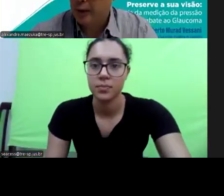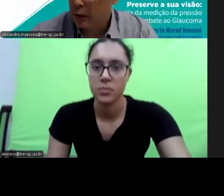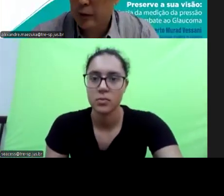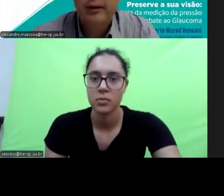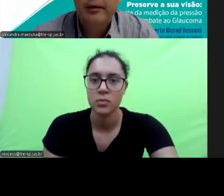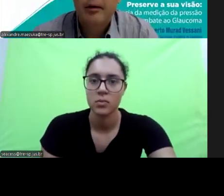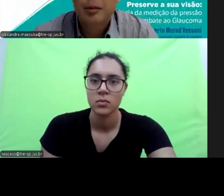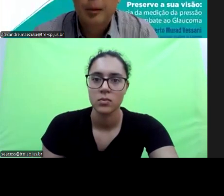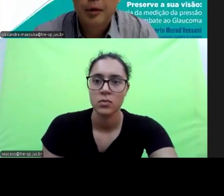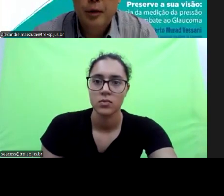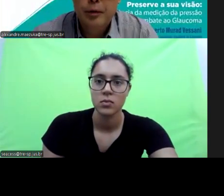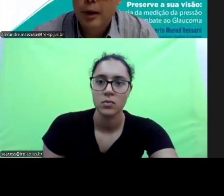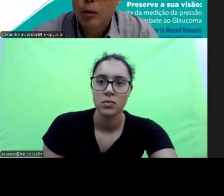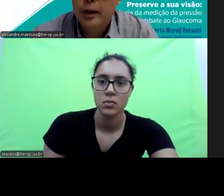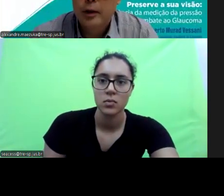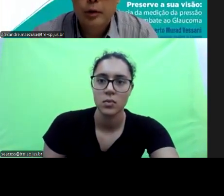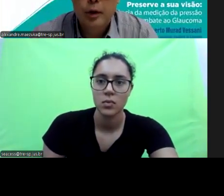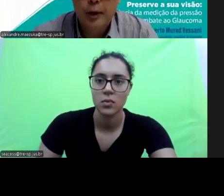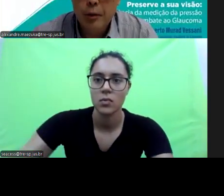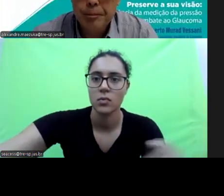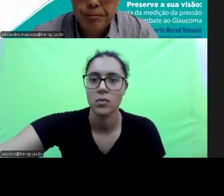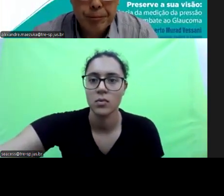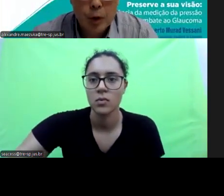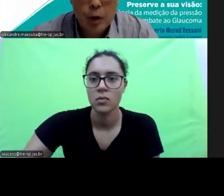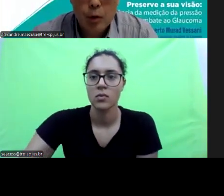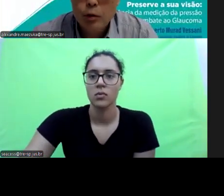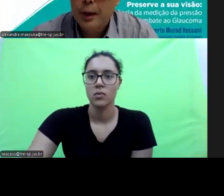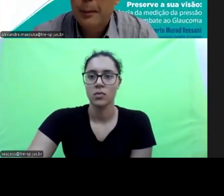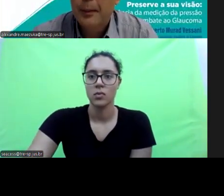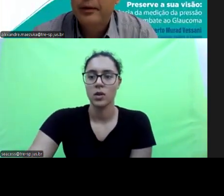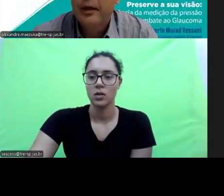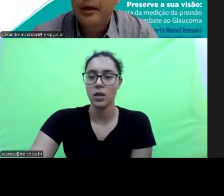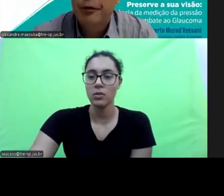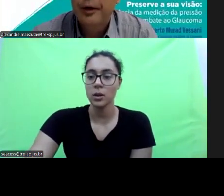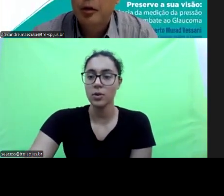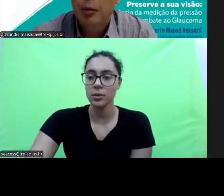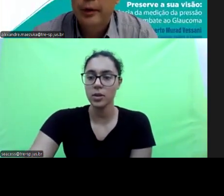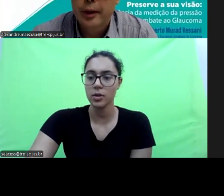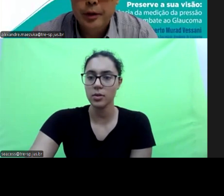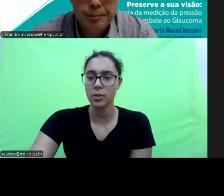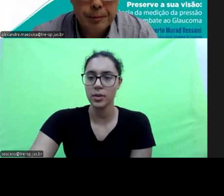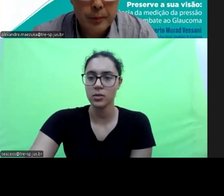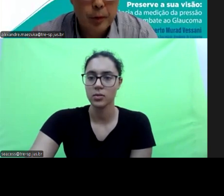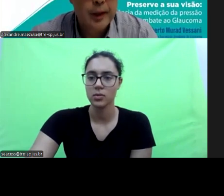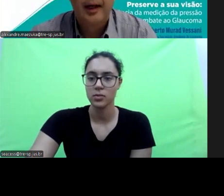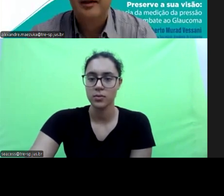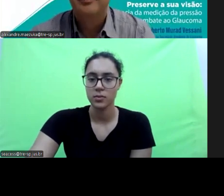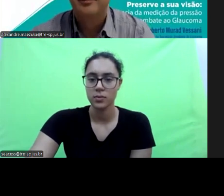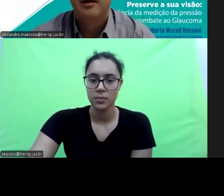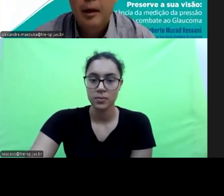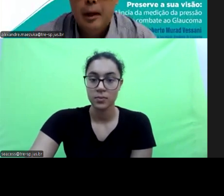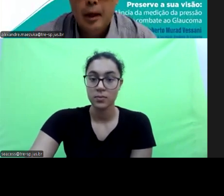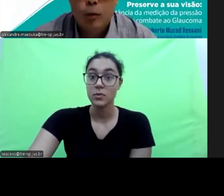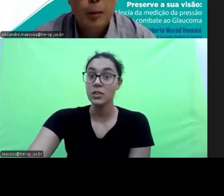CEPS, que é a nossa seção de promoção de saúde aqui do Tribunal. Hoje o tema é bastante relevante e importante, então queria